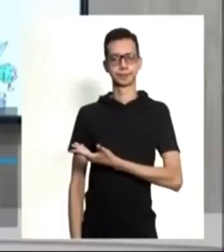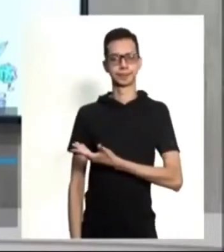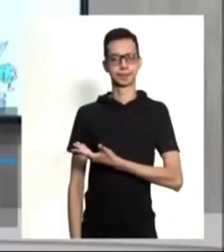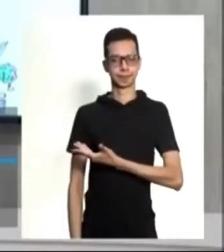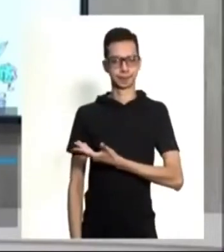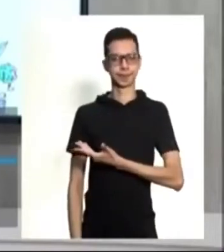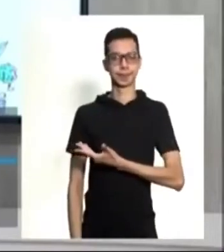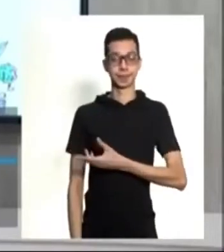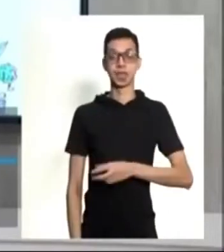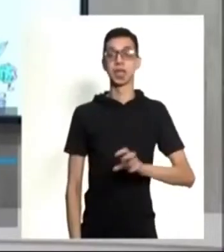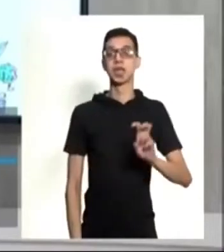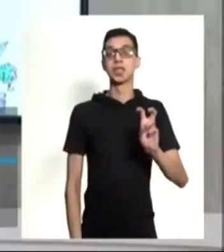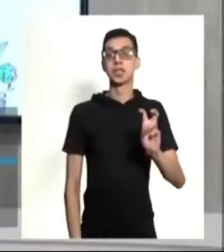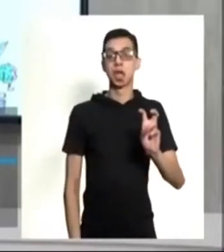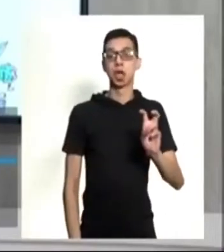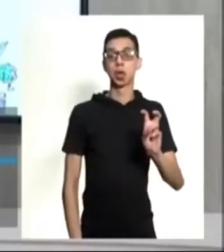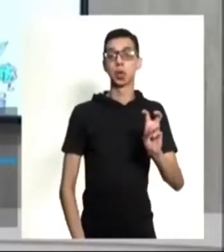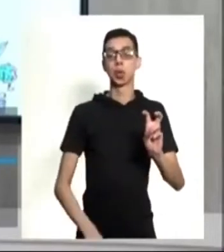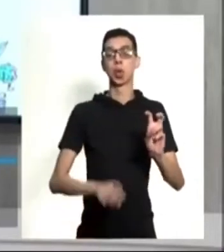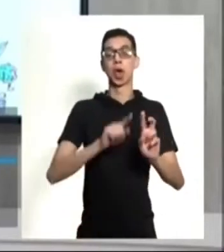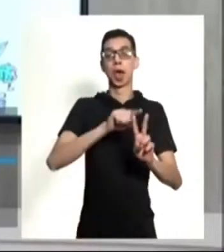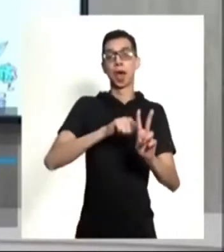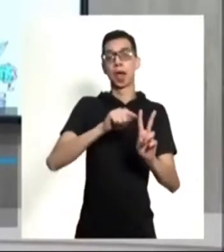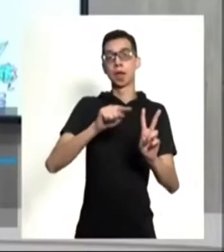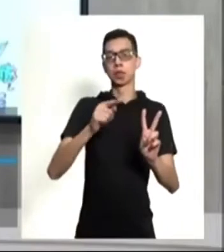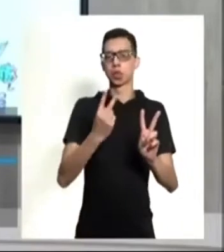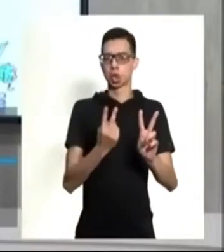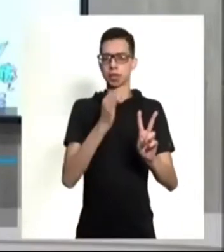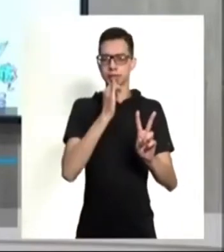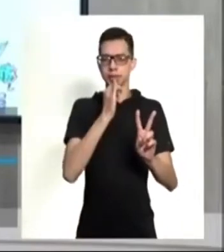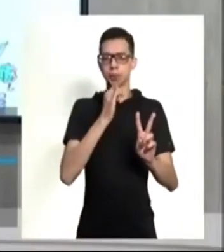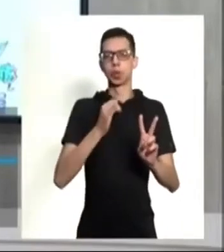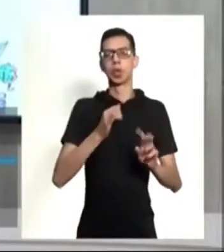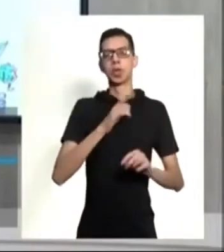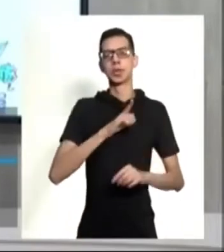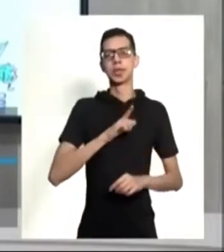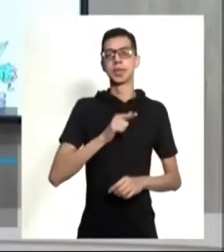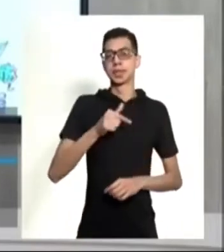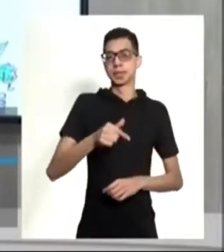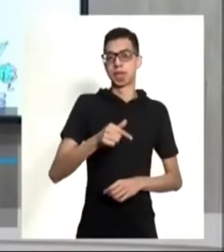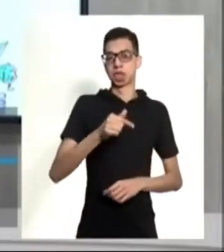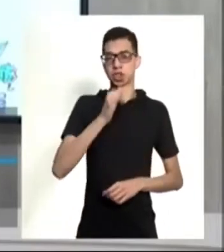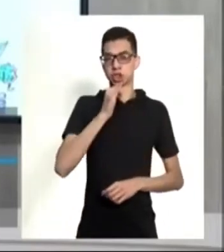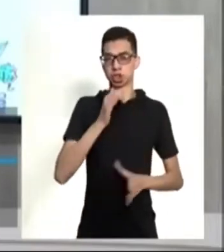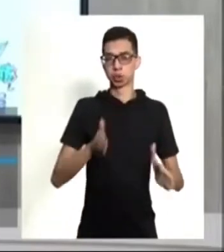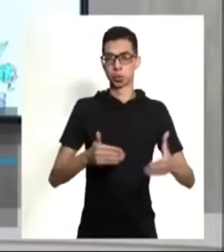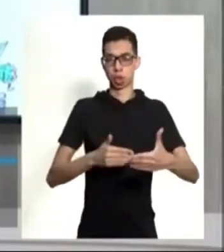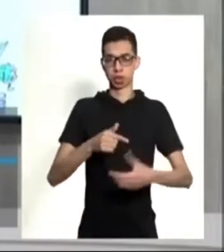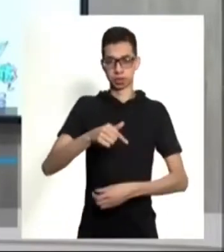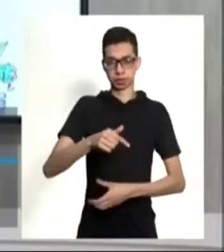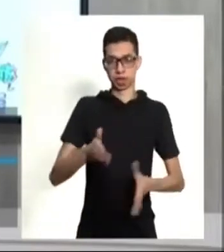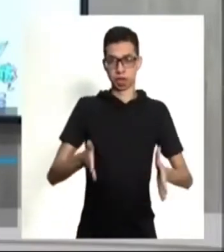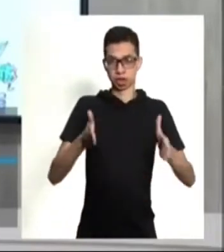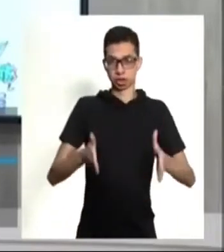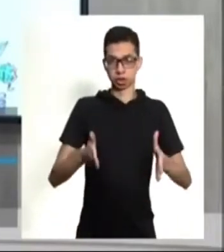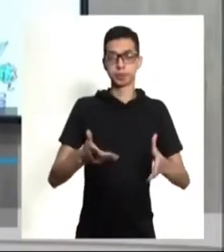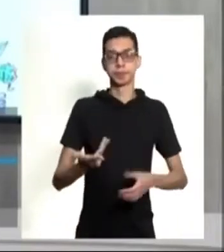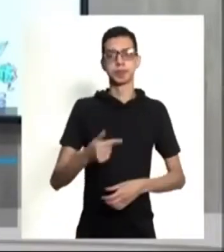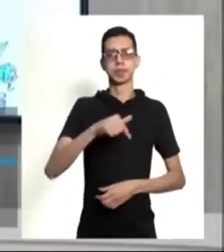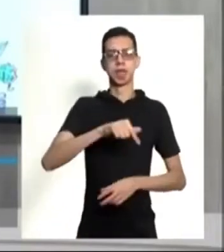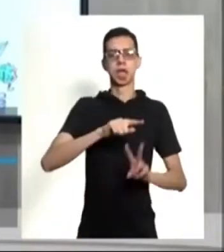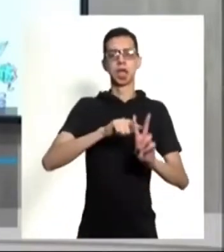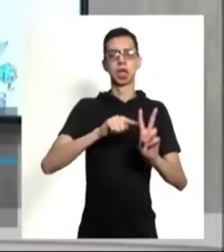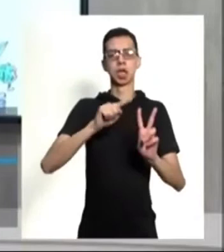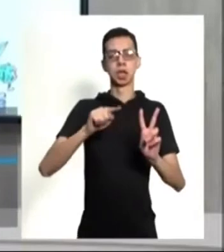5? 5 raiz de 2. Qual a diagonal de um quadrado de lado 7? 7 raiz de 2. Qual a diagonal de um quadrado de